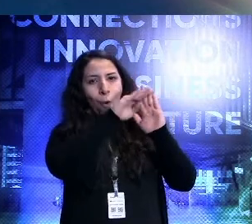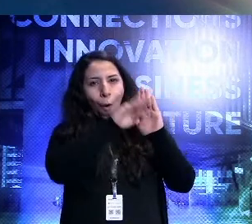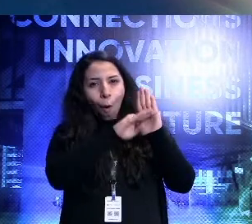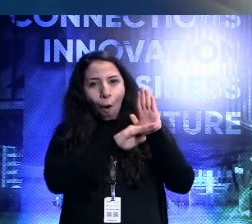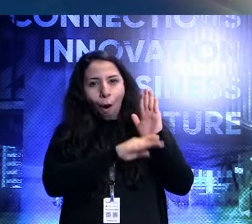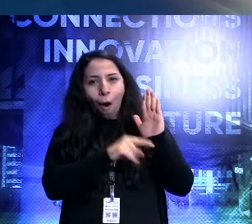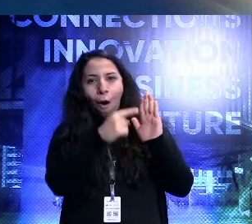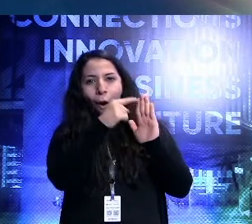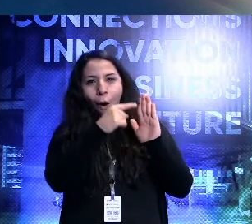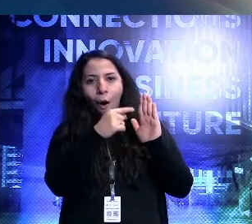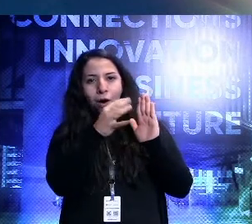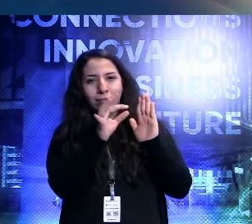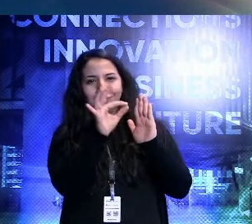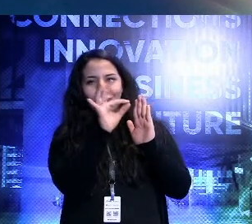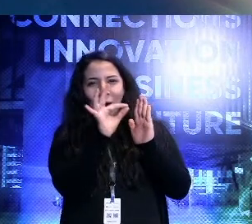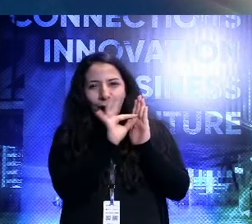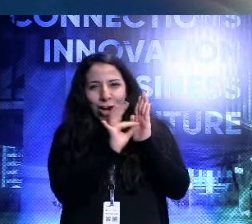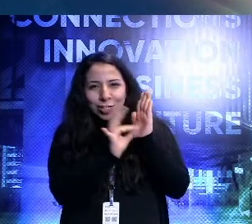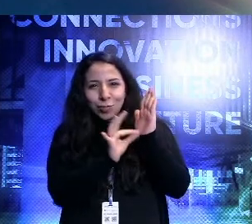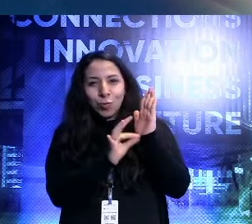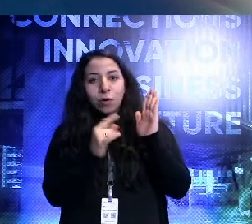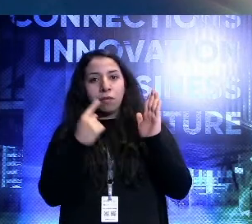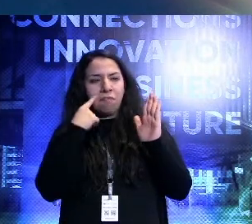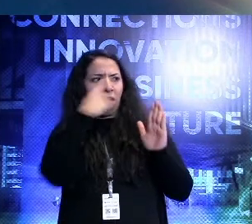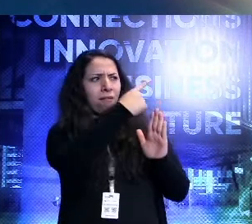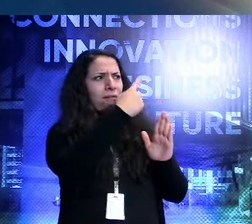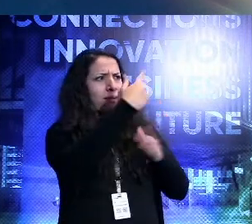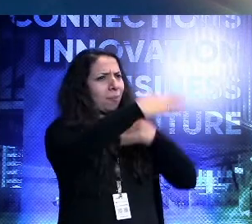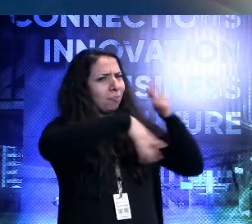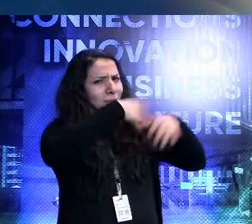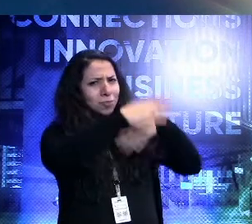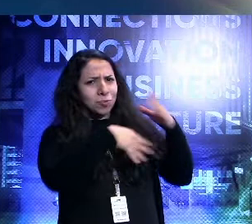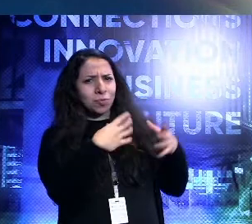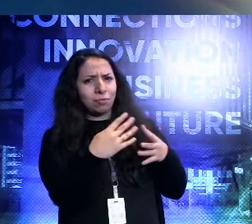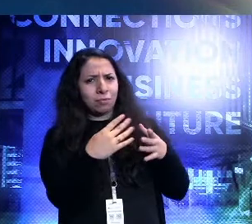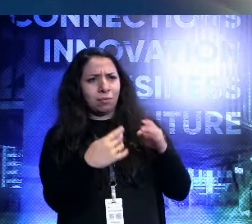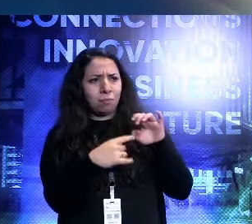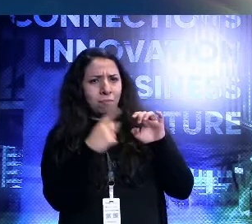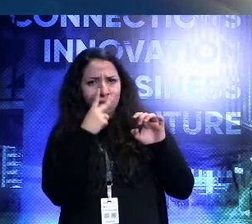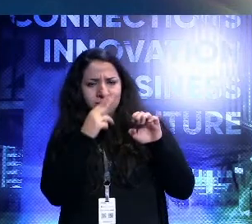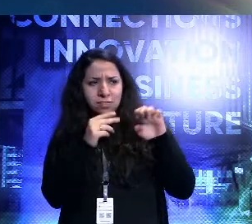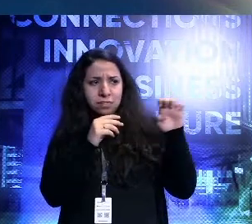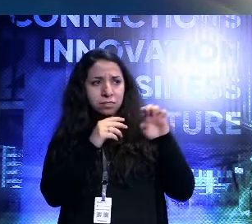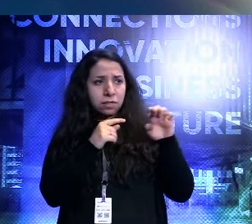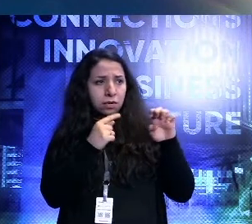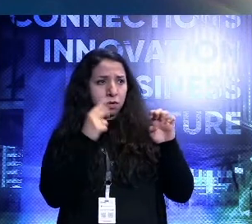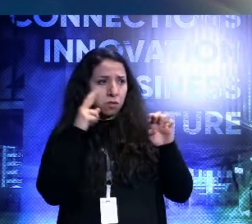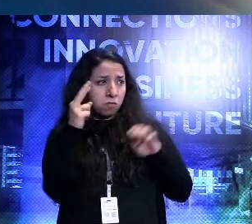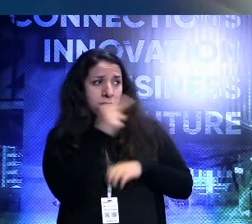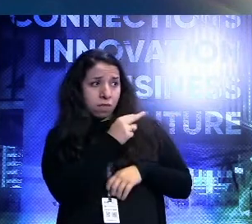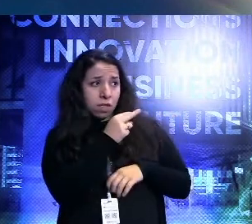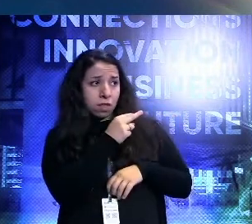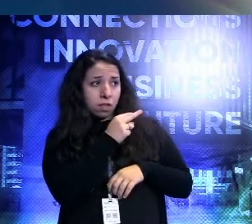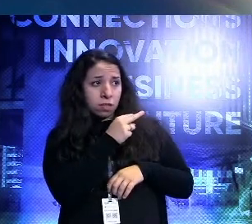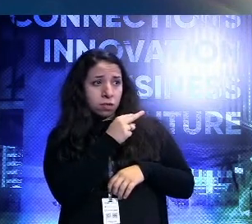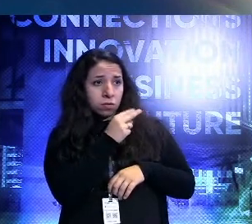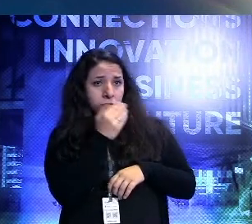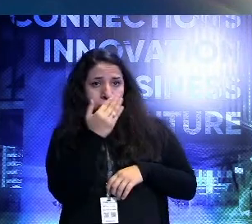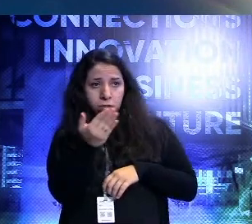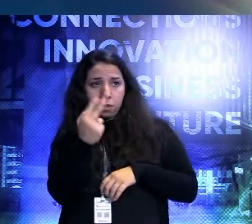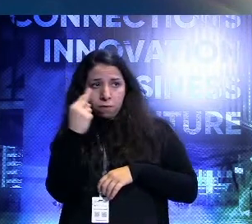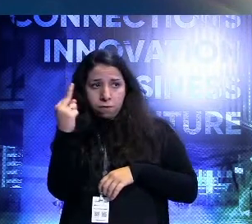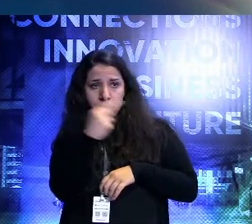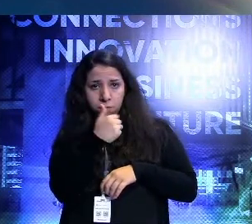aqui a tela da esquerda, agora que eu estou vendo que talvez para quem está no fundo não fique tão visível assim, mas a gente tem um monte